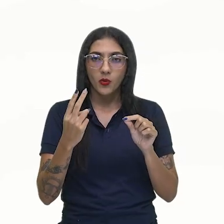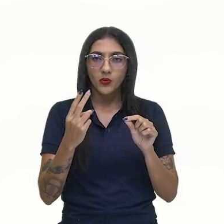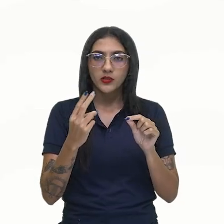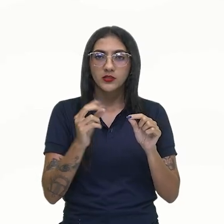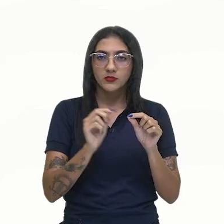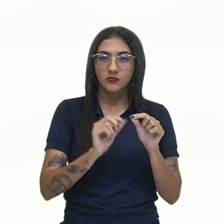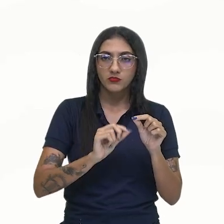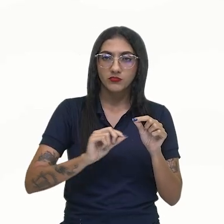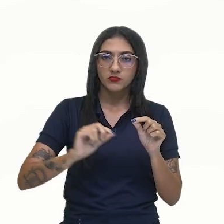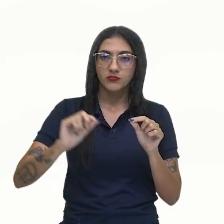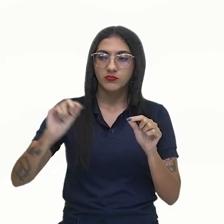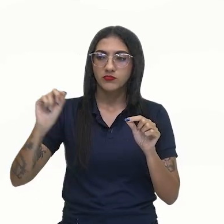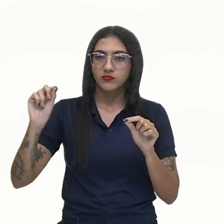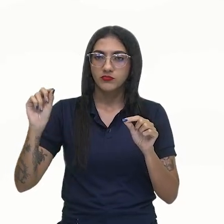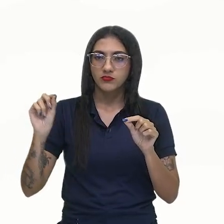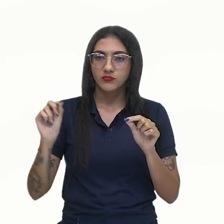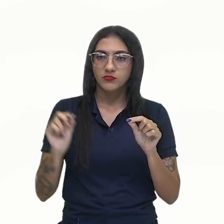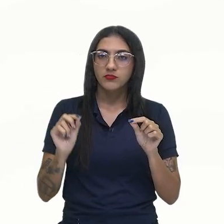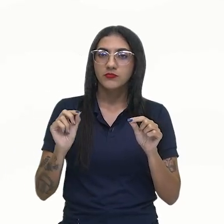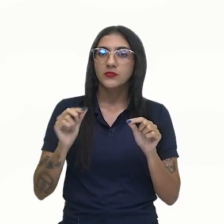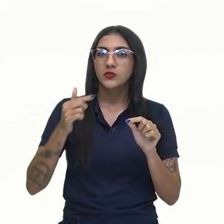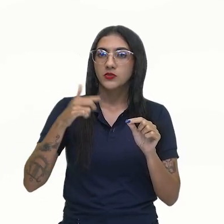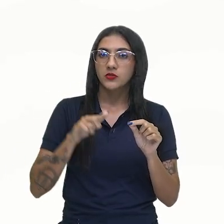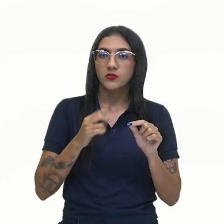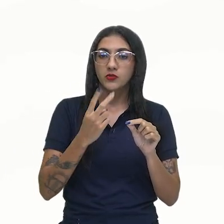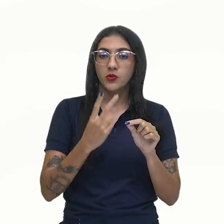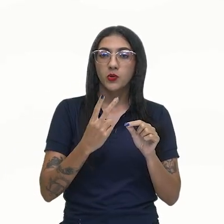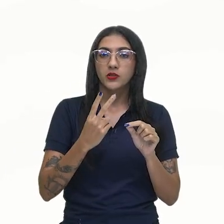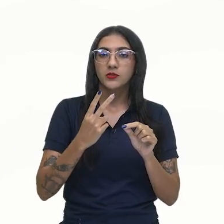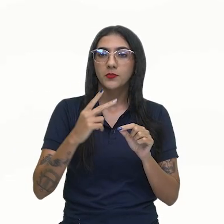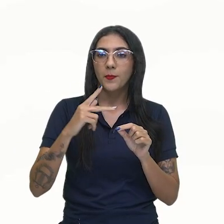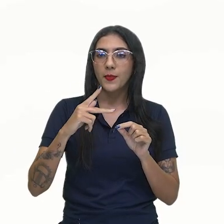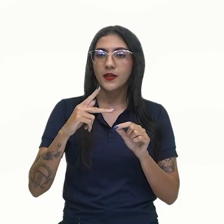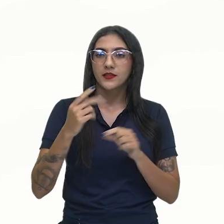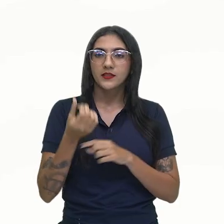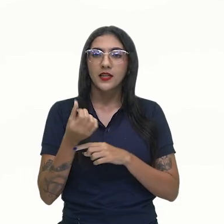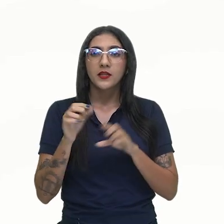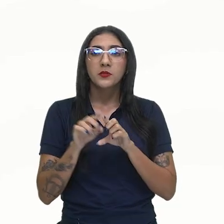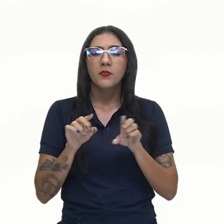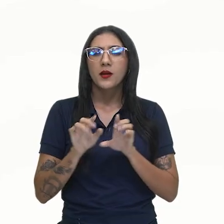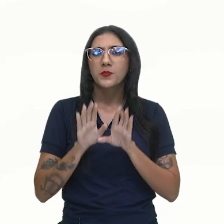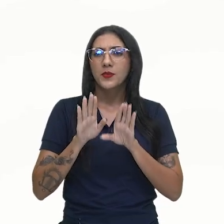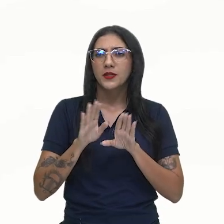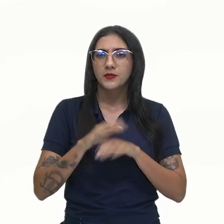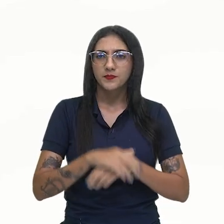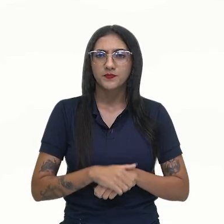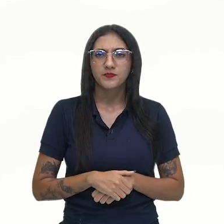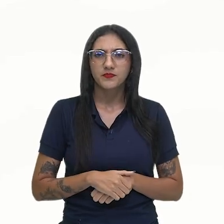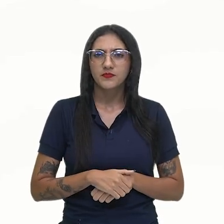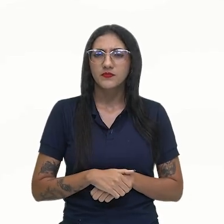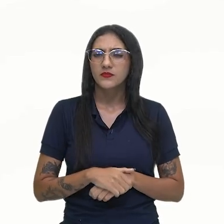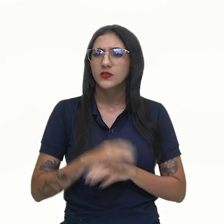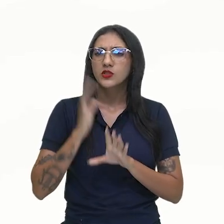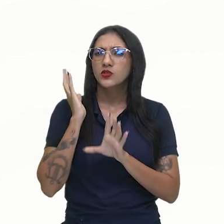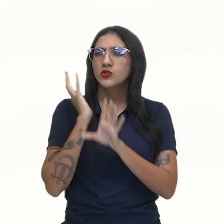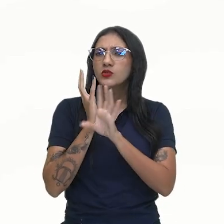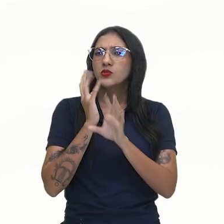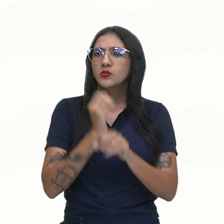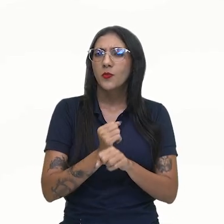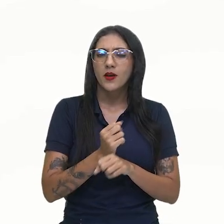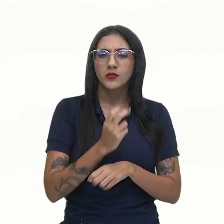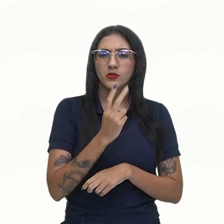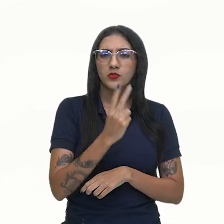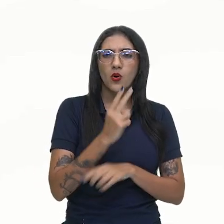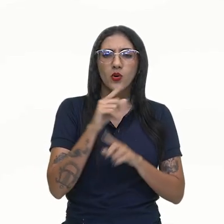2s2, terminou, vai lá para o final. 2p6. Mas, olha só, quando eu somo 2 e mais esse